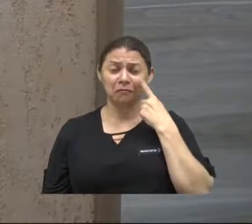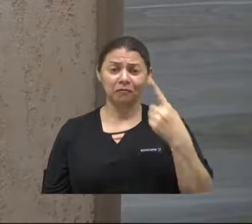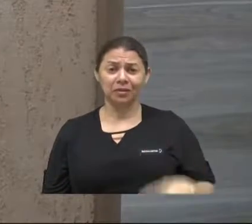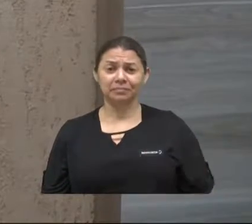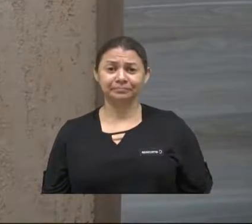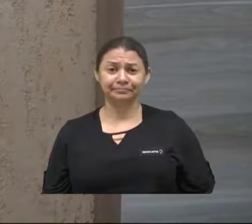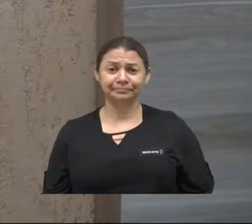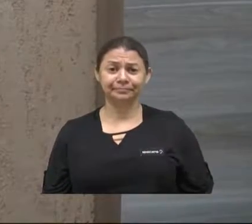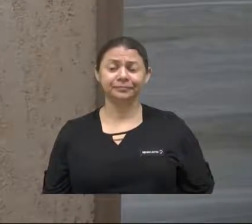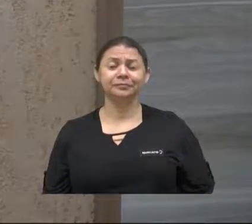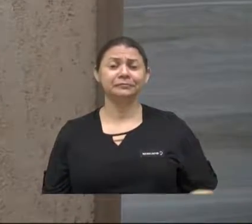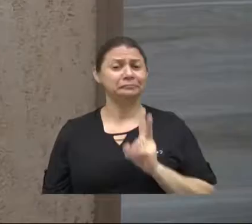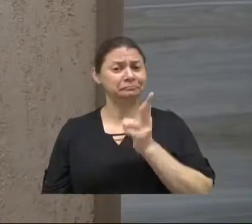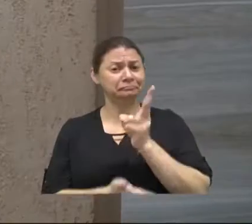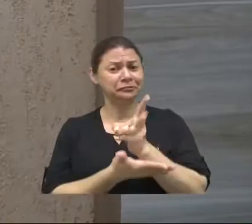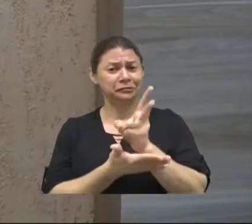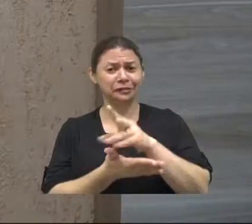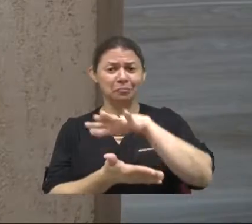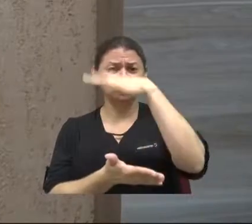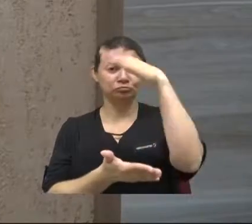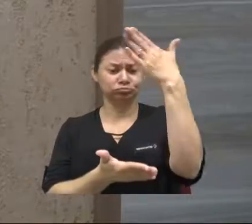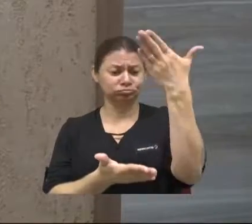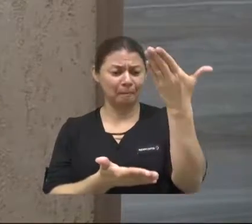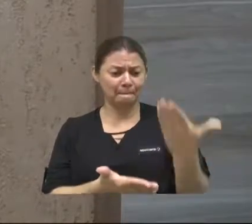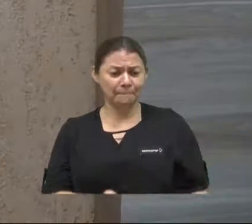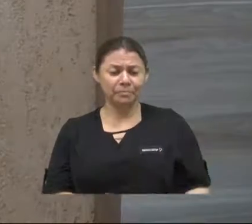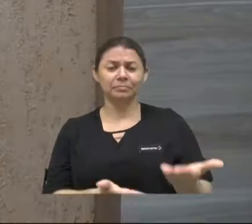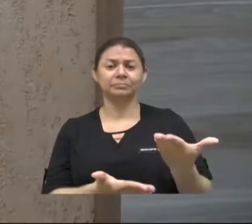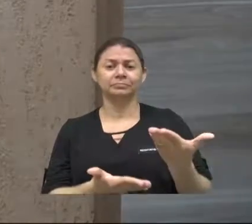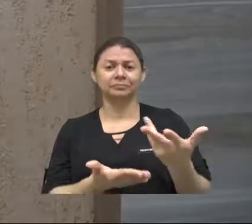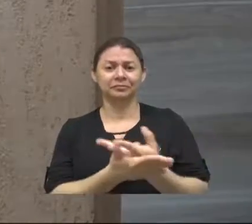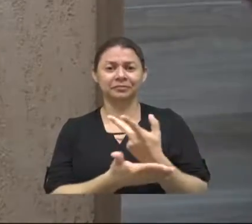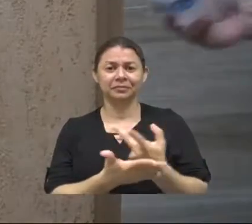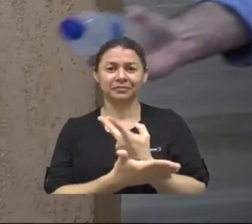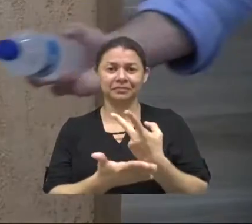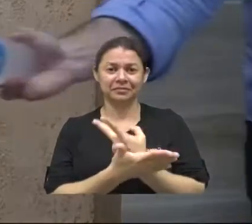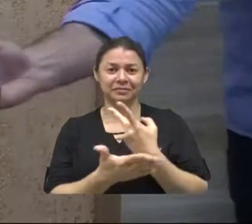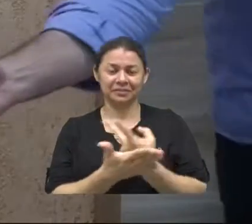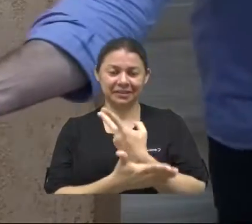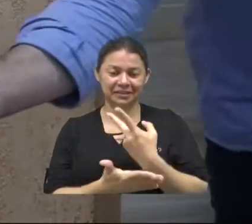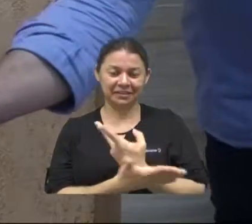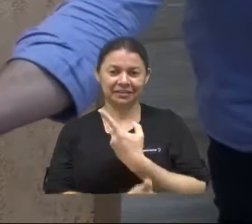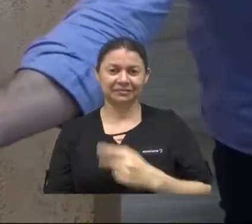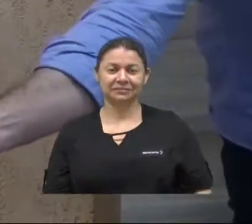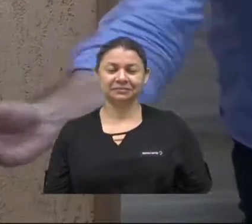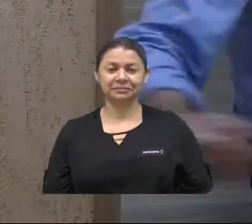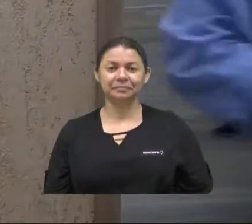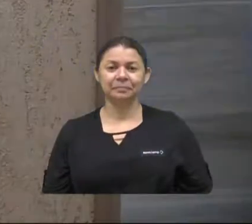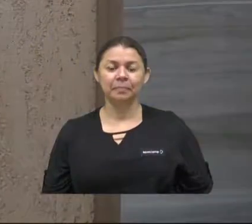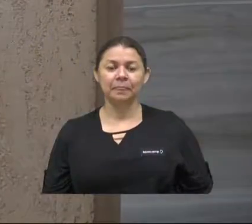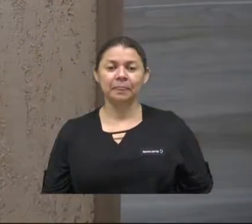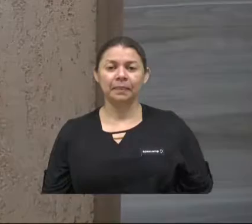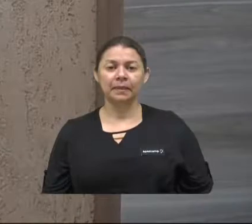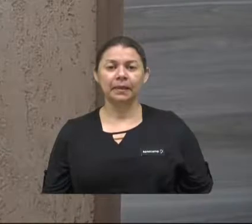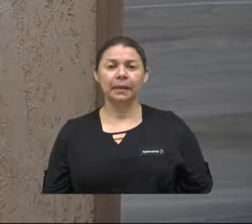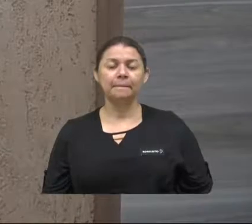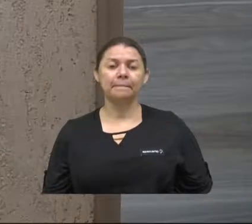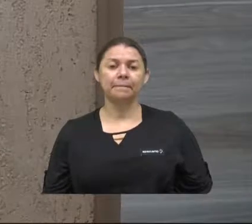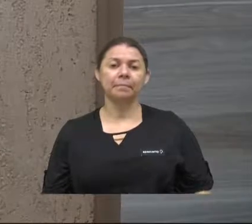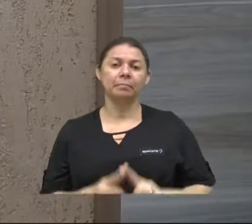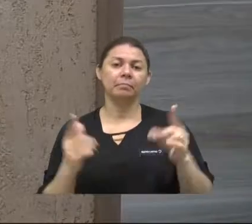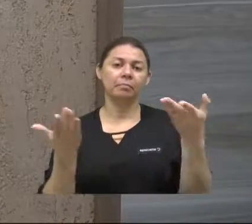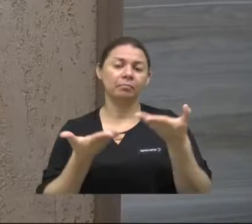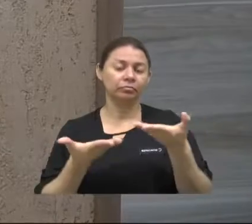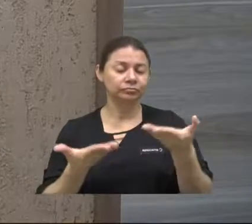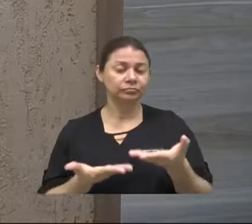Só cai do lado que tem manteiga. Sabia, Constância? Então, eu quero dizer